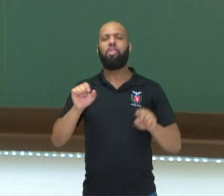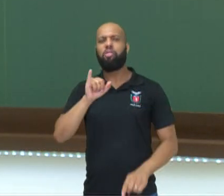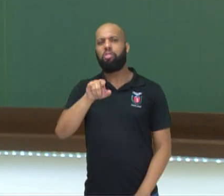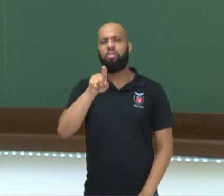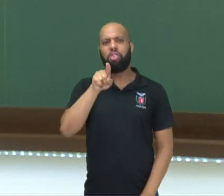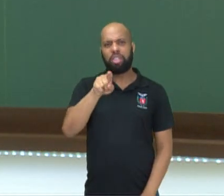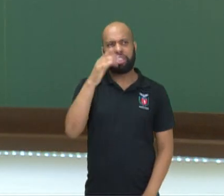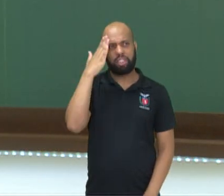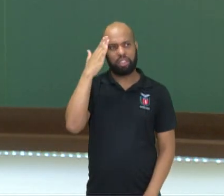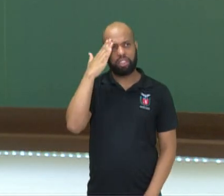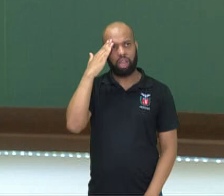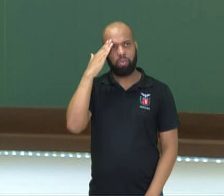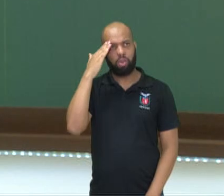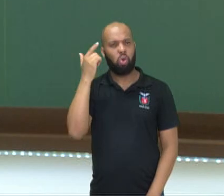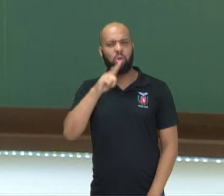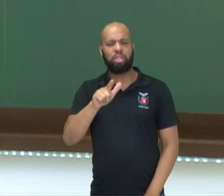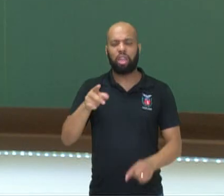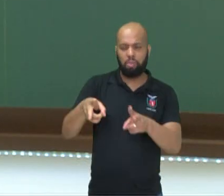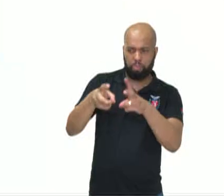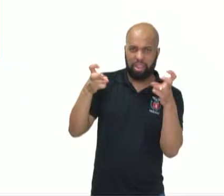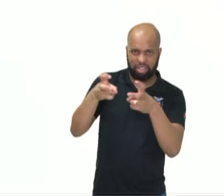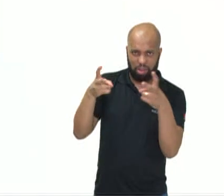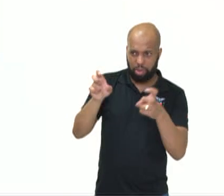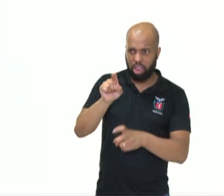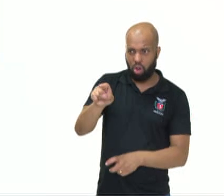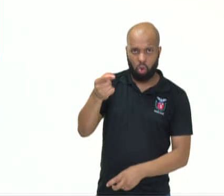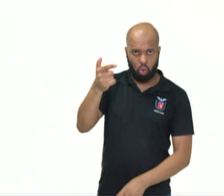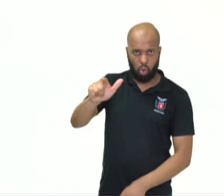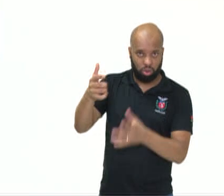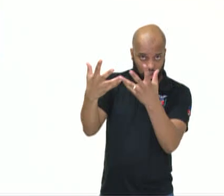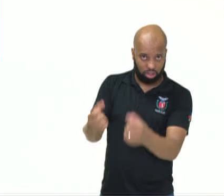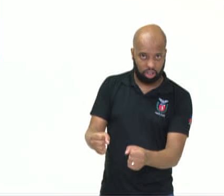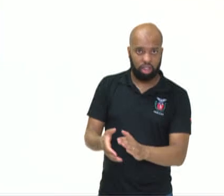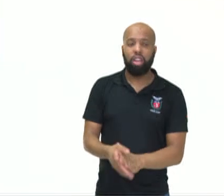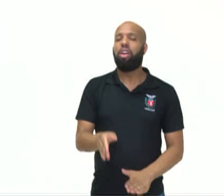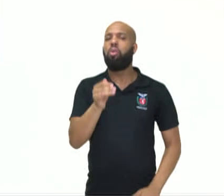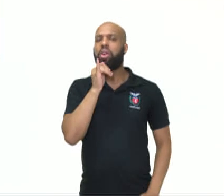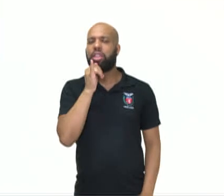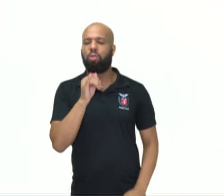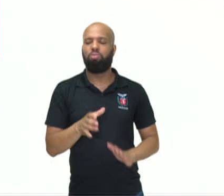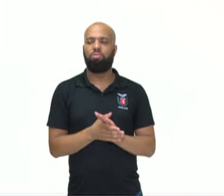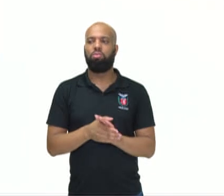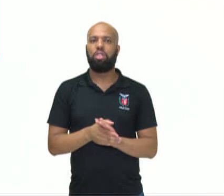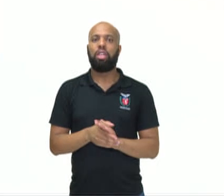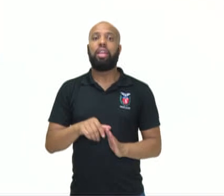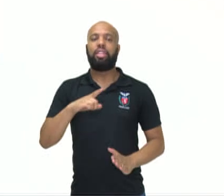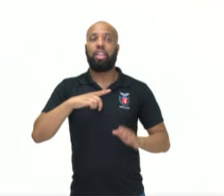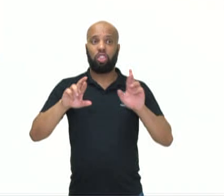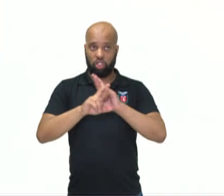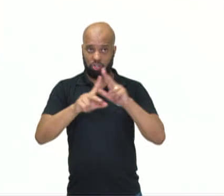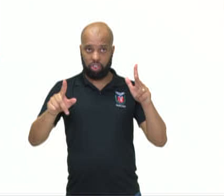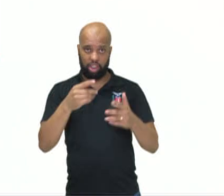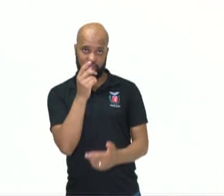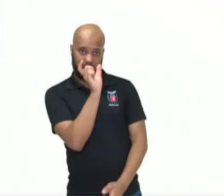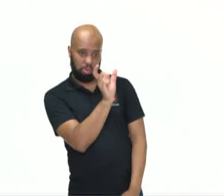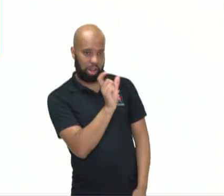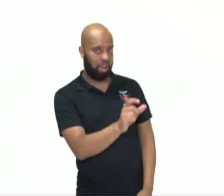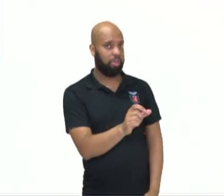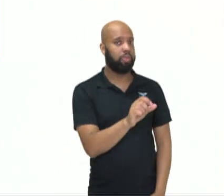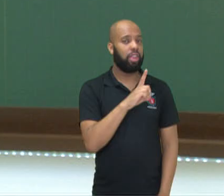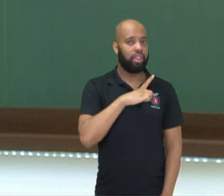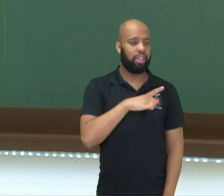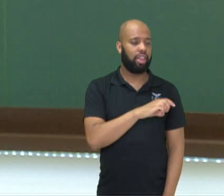sabe realmente escutar os outros? Escutar não é apenas ouvir. Sabia que existe diferença